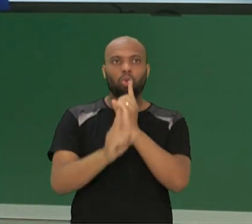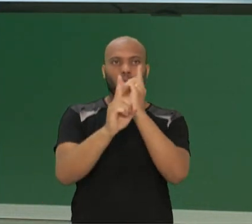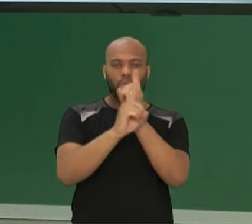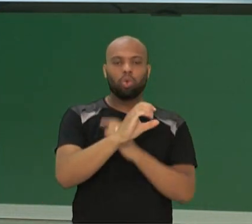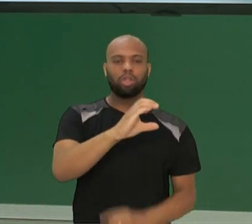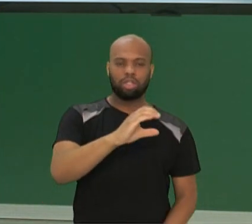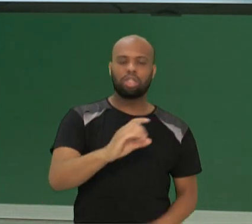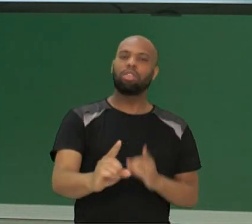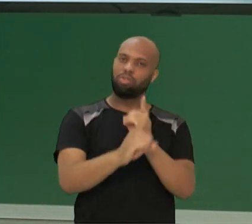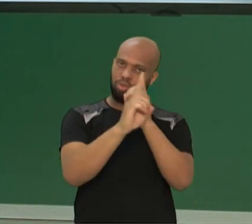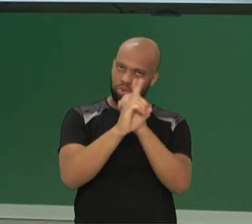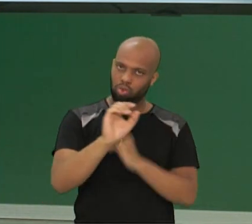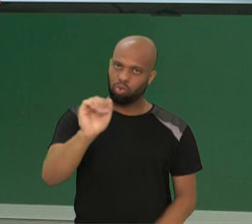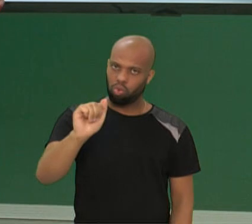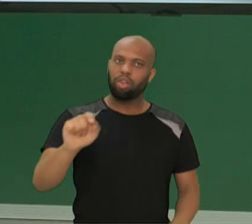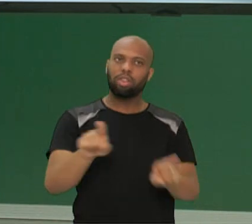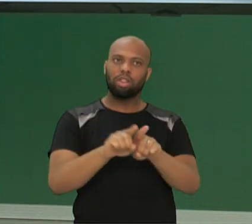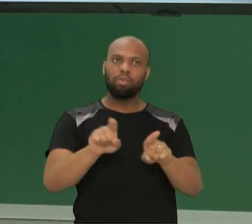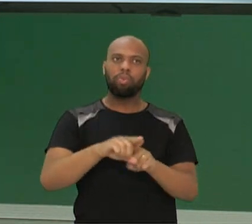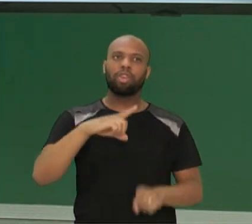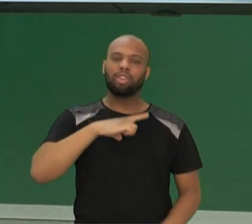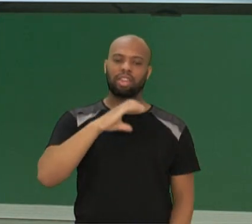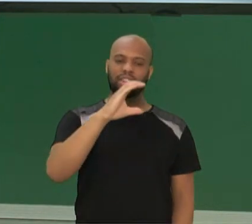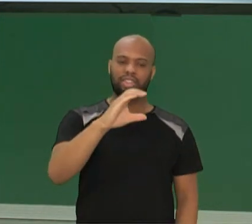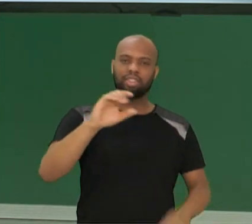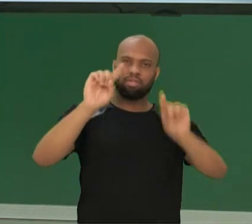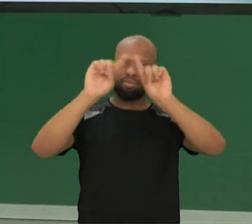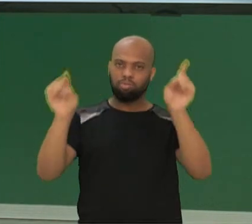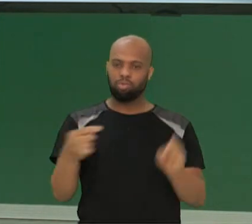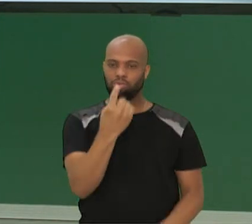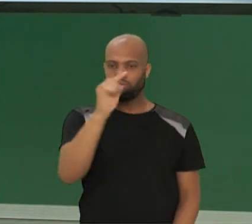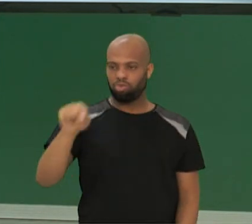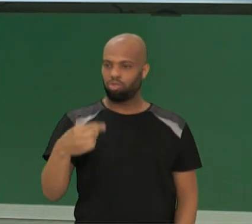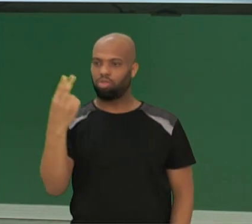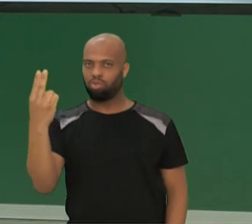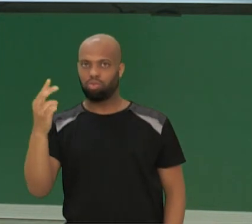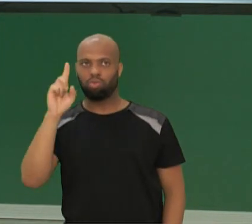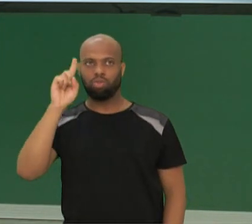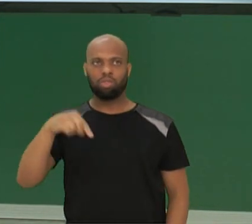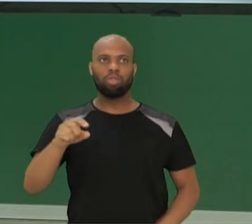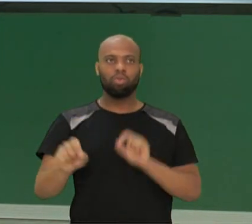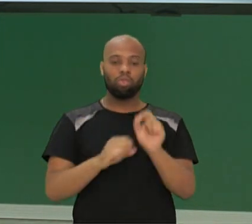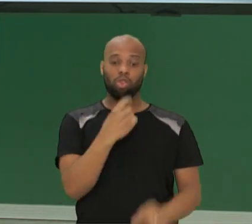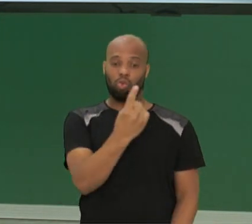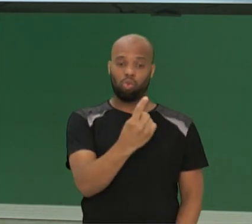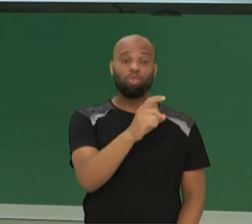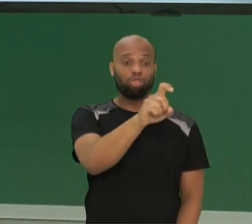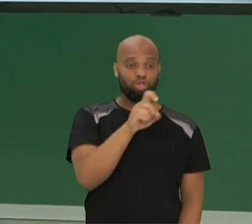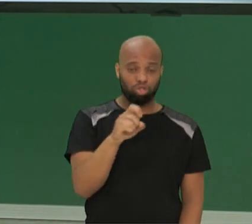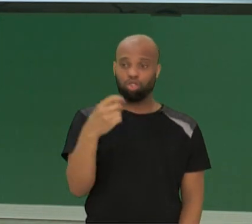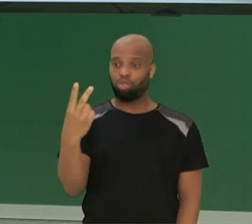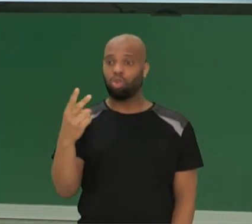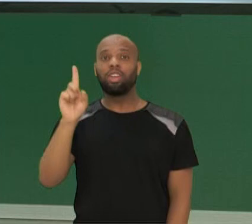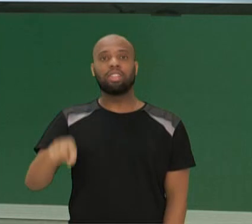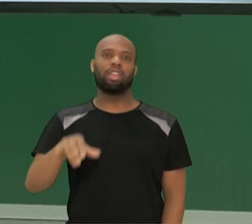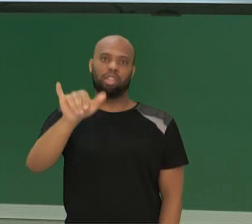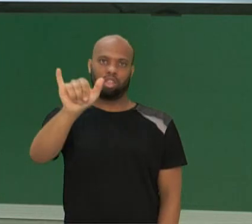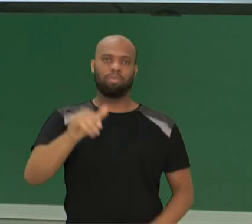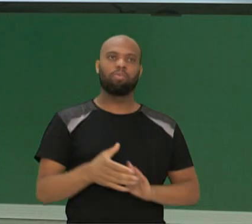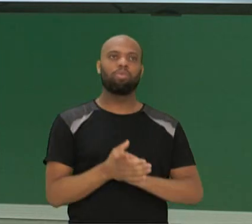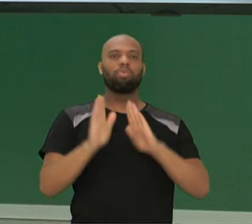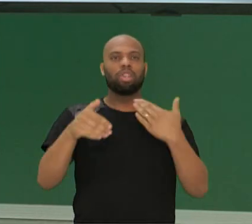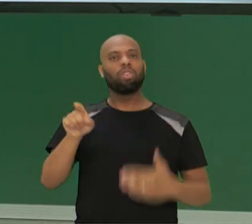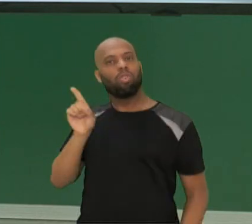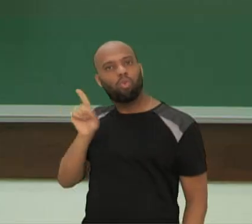valor de A e temos as coordenadas do centro. O centro tem 1 para X e 2 para Y.